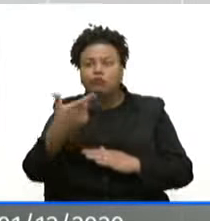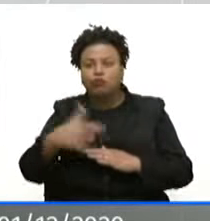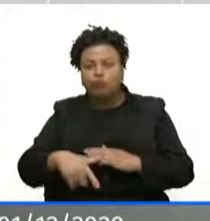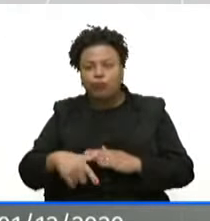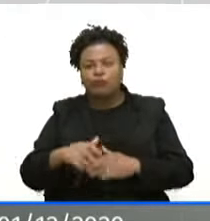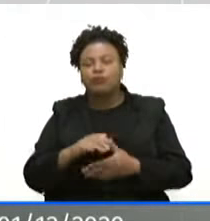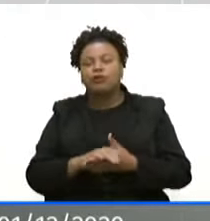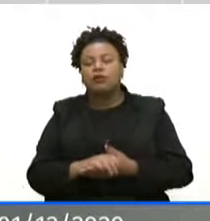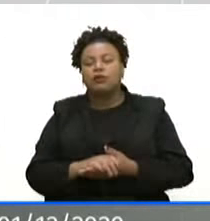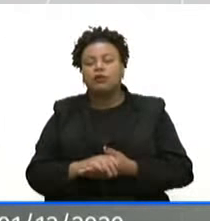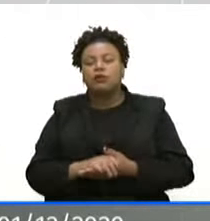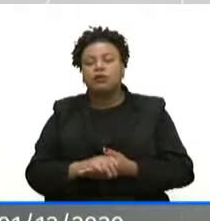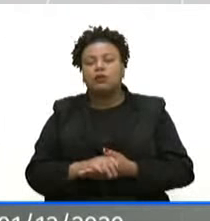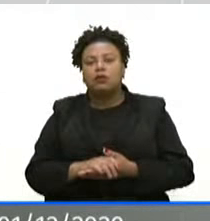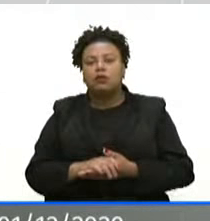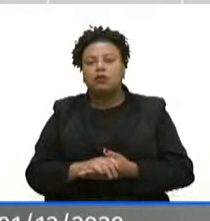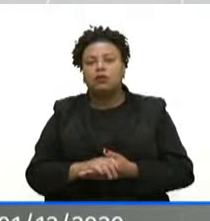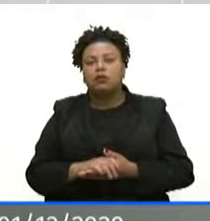readaptação.